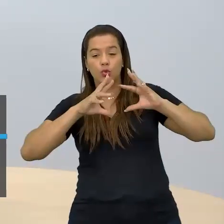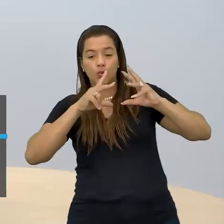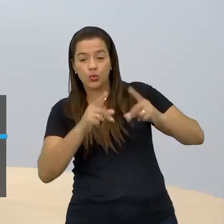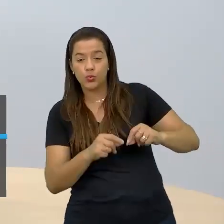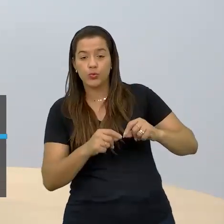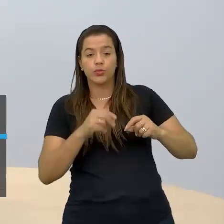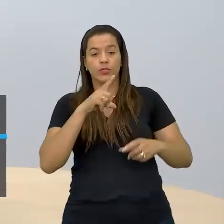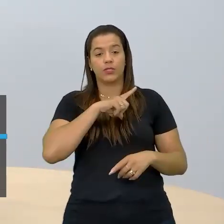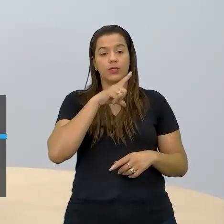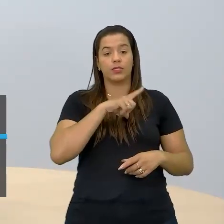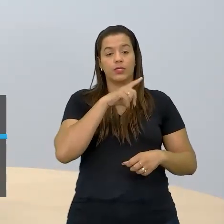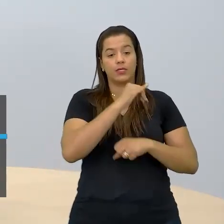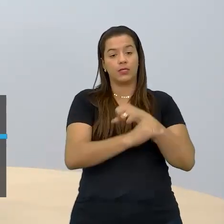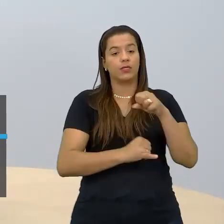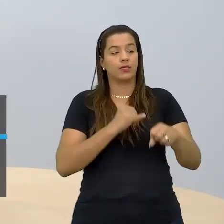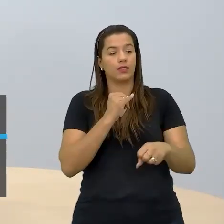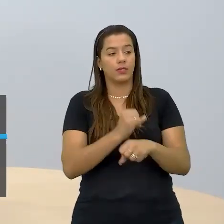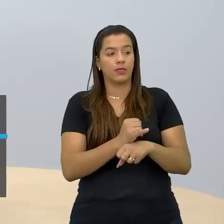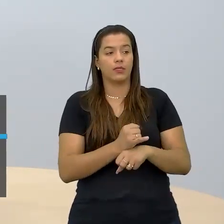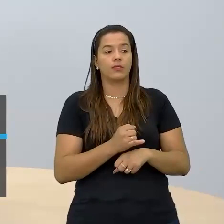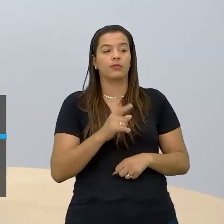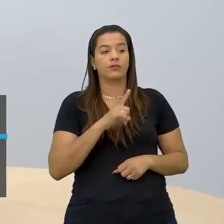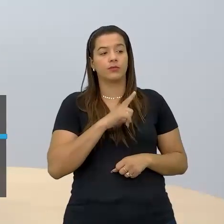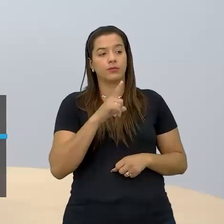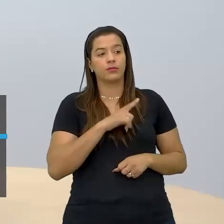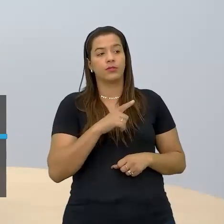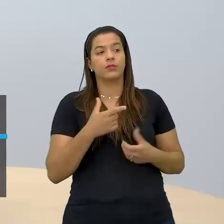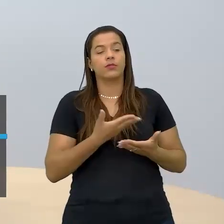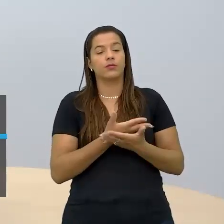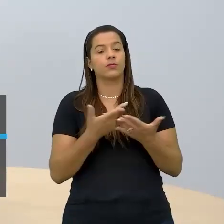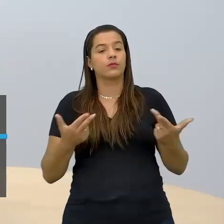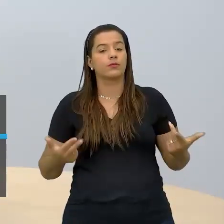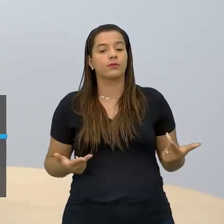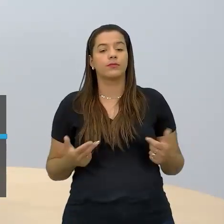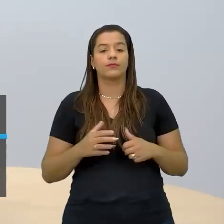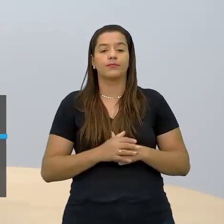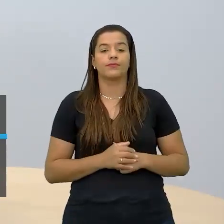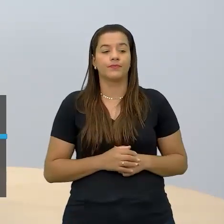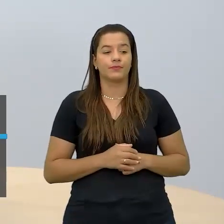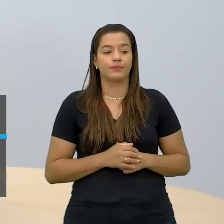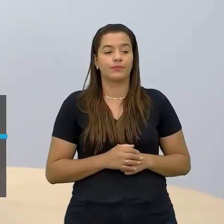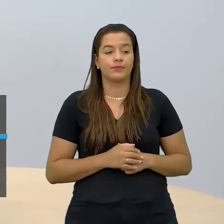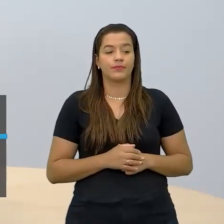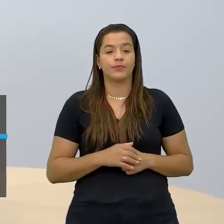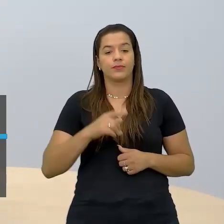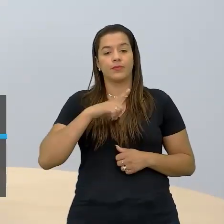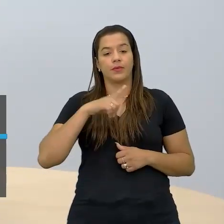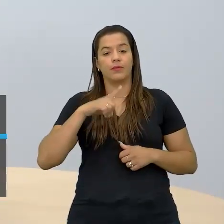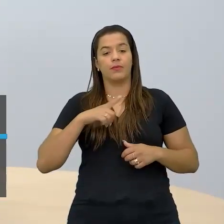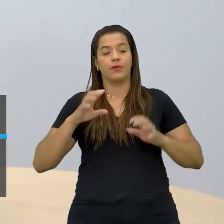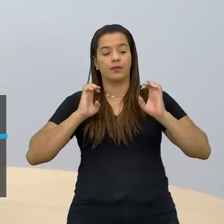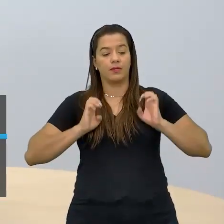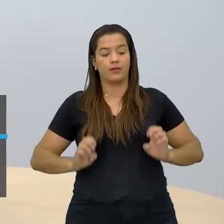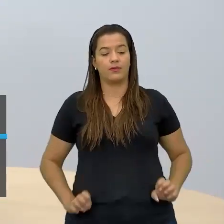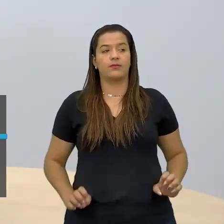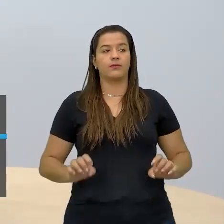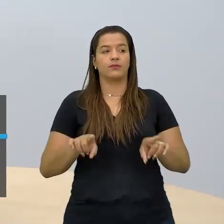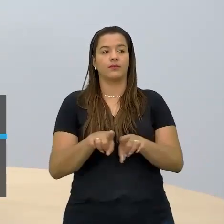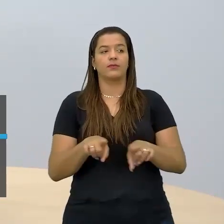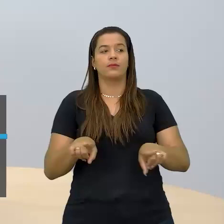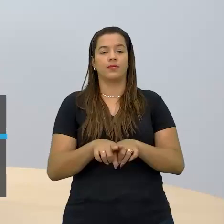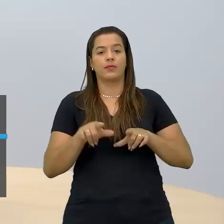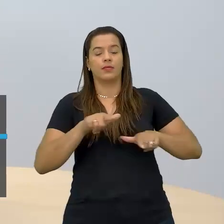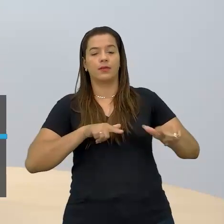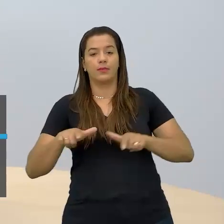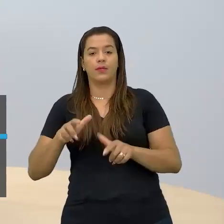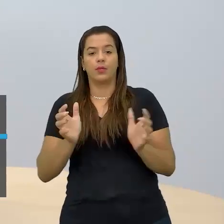está disponível hoje em dia nas mídias digitais. Ética, responsabilidade, trabalhar